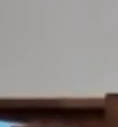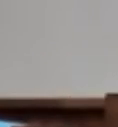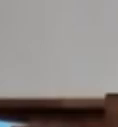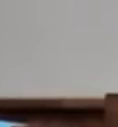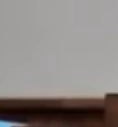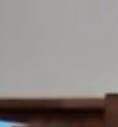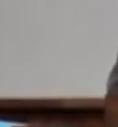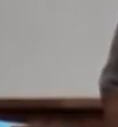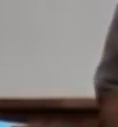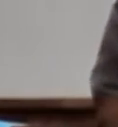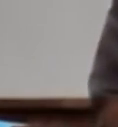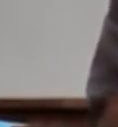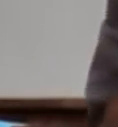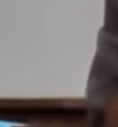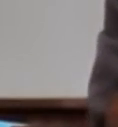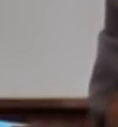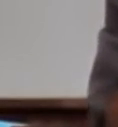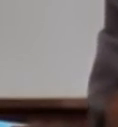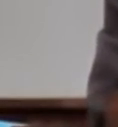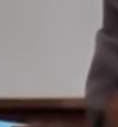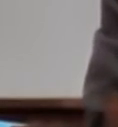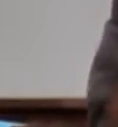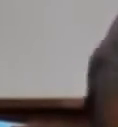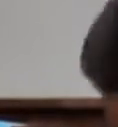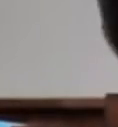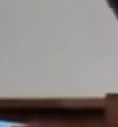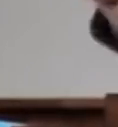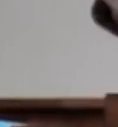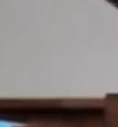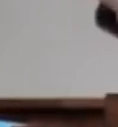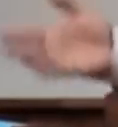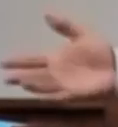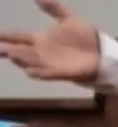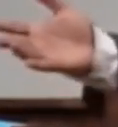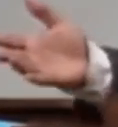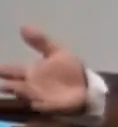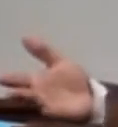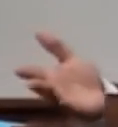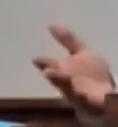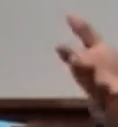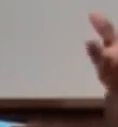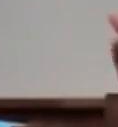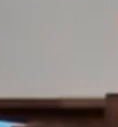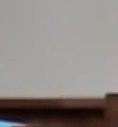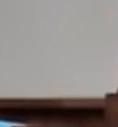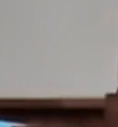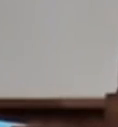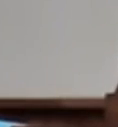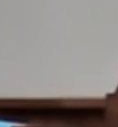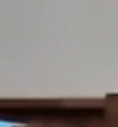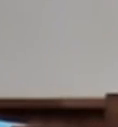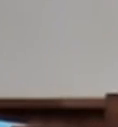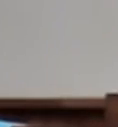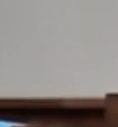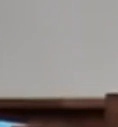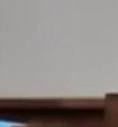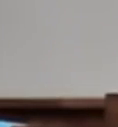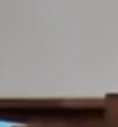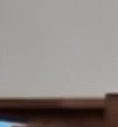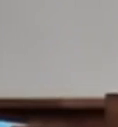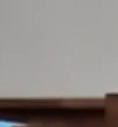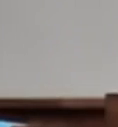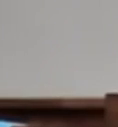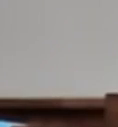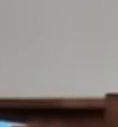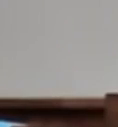que um bom mestre? Ele é o próprio Deus. Jesus é apenas um bom homem, como houve muitos bons homens? Ou